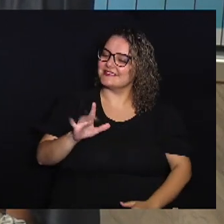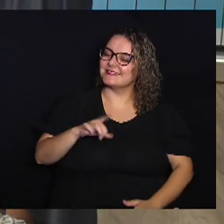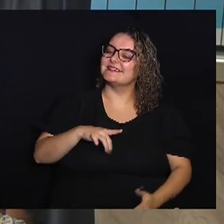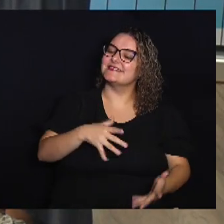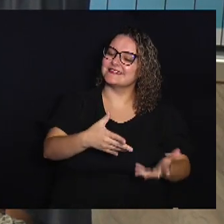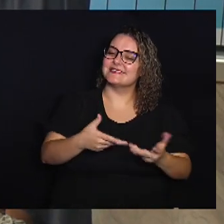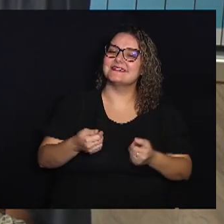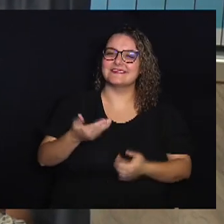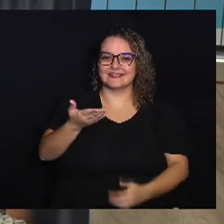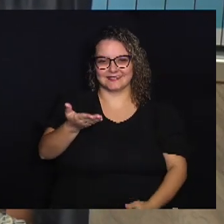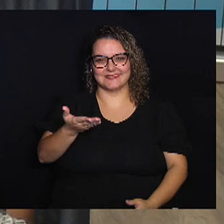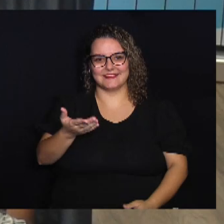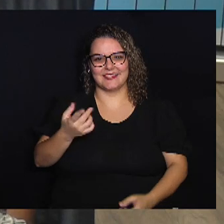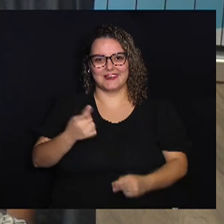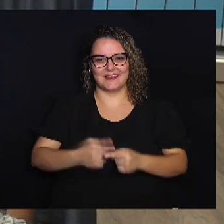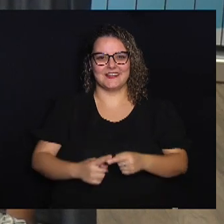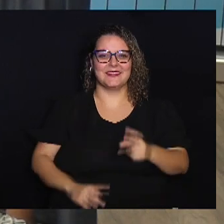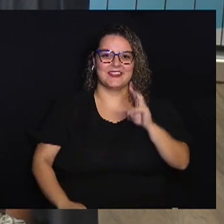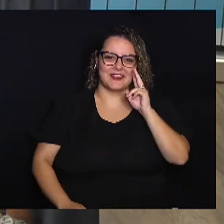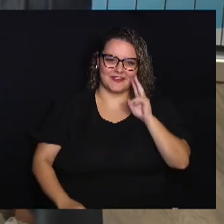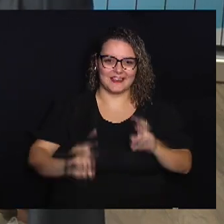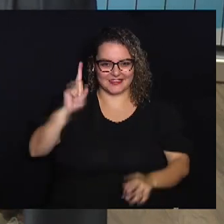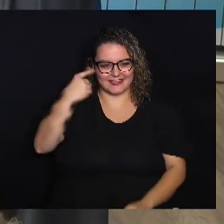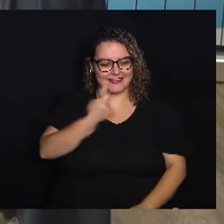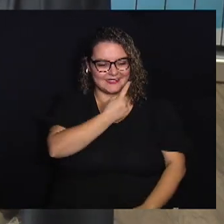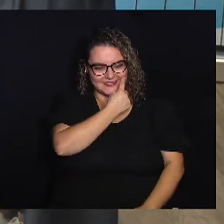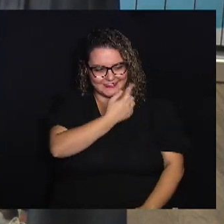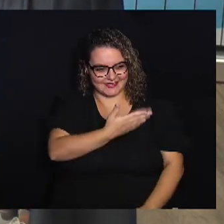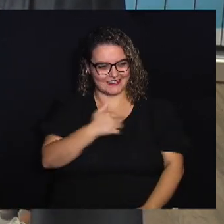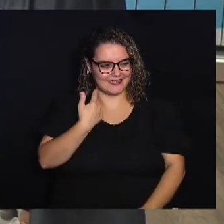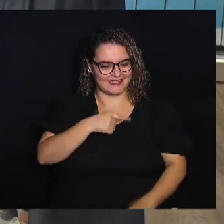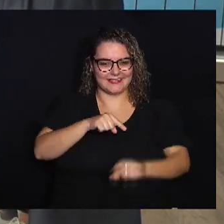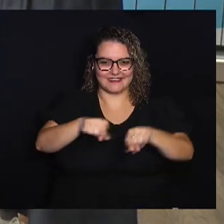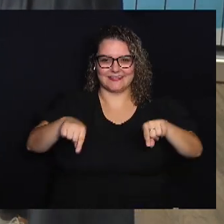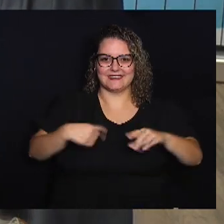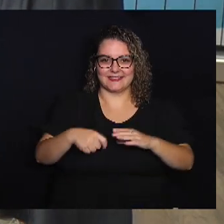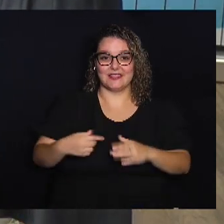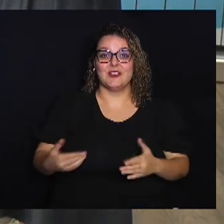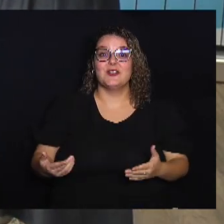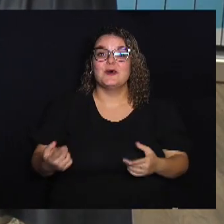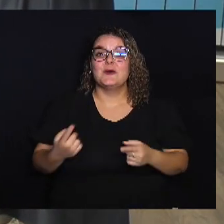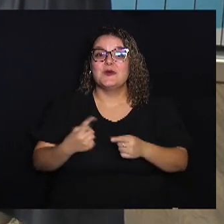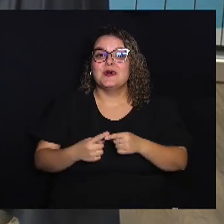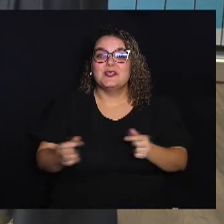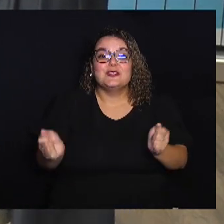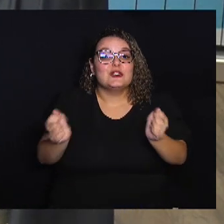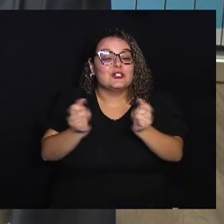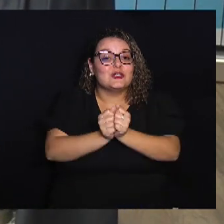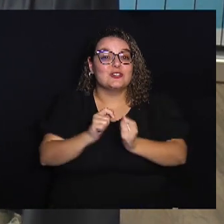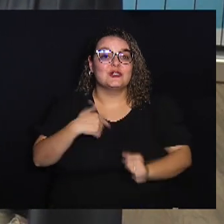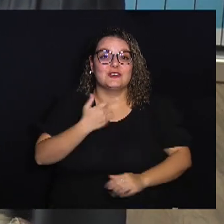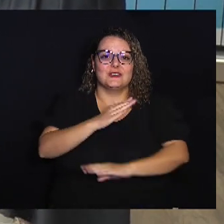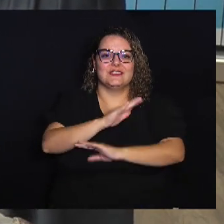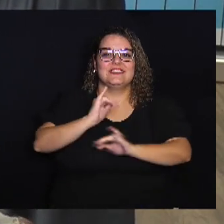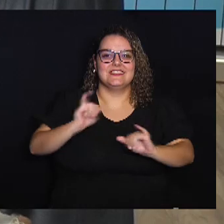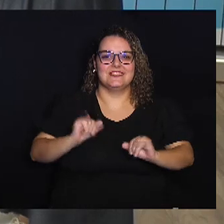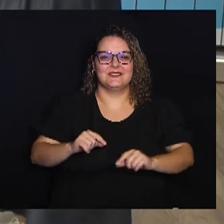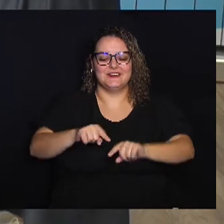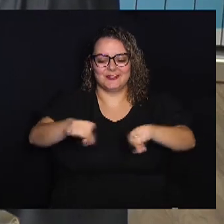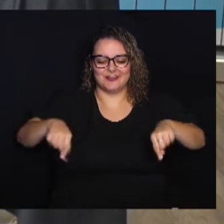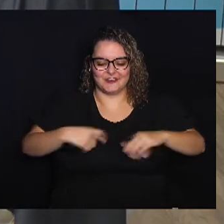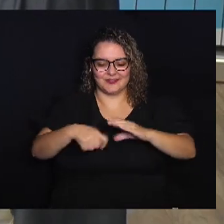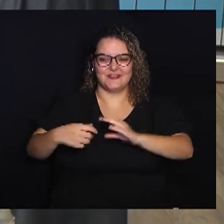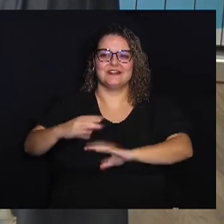a fazer a você, porque você já está vendo aqui a Mina Abreu nos nossos estúdios, porque coladinho aqui com o nosso telejornal tem um